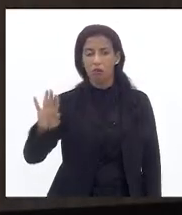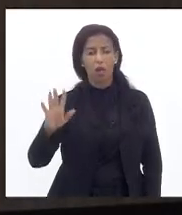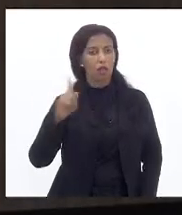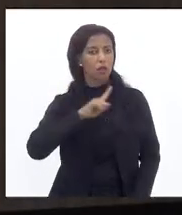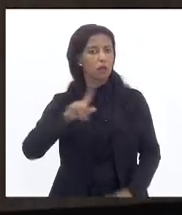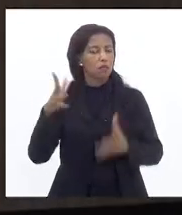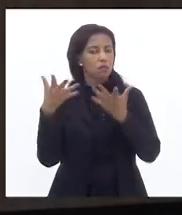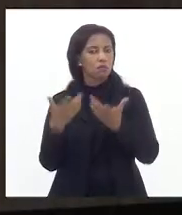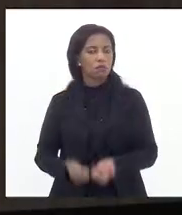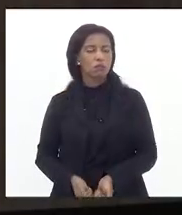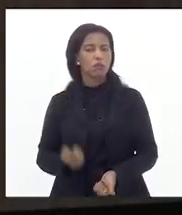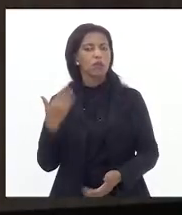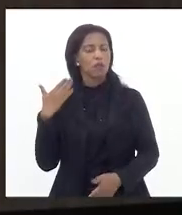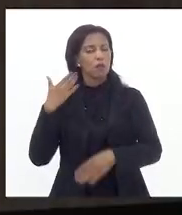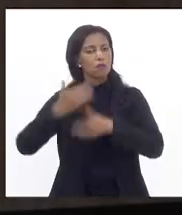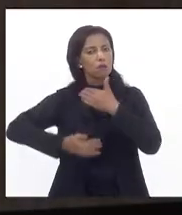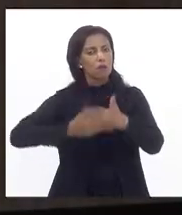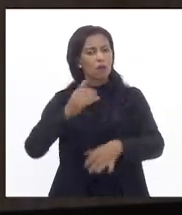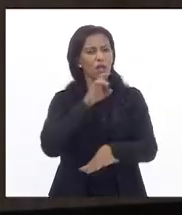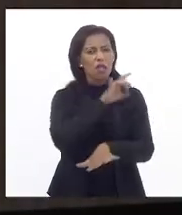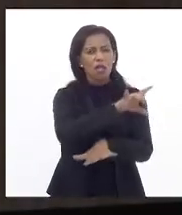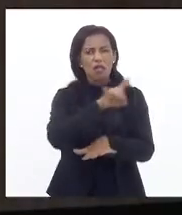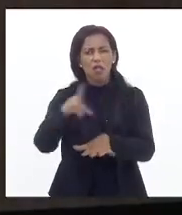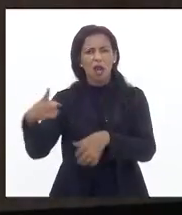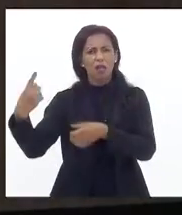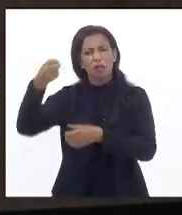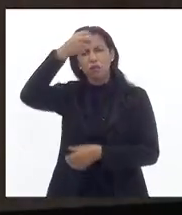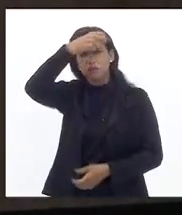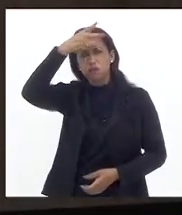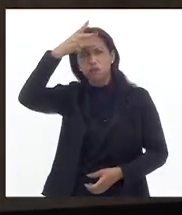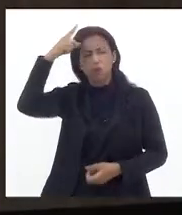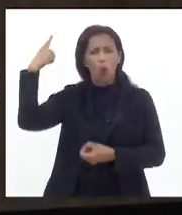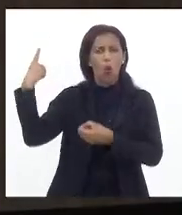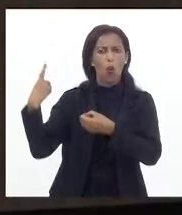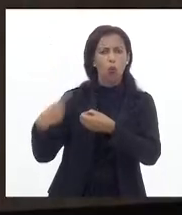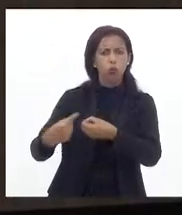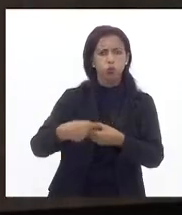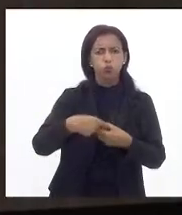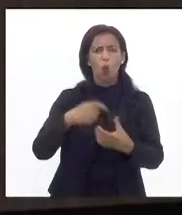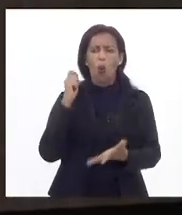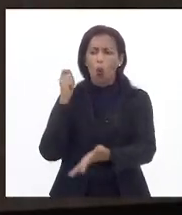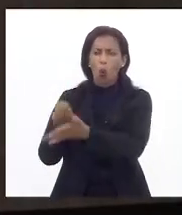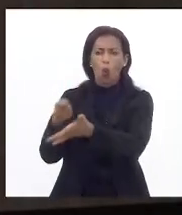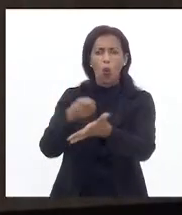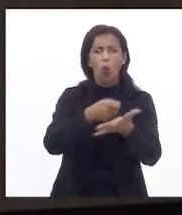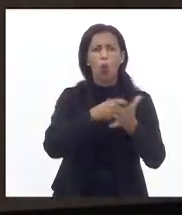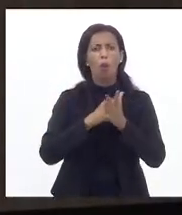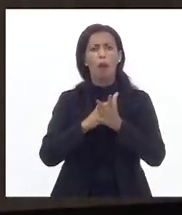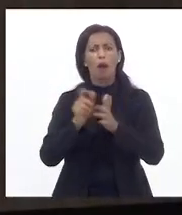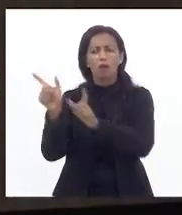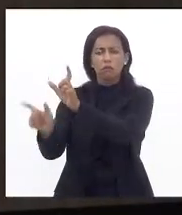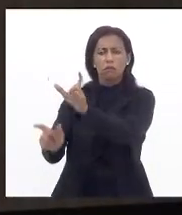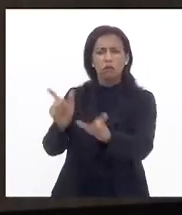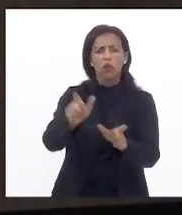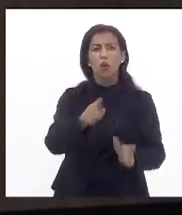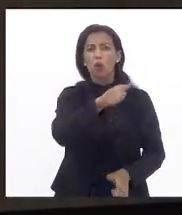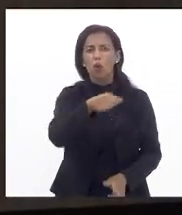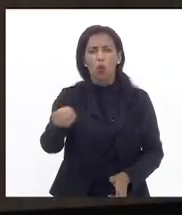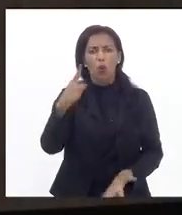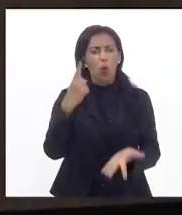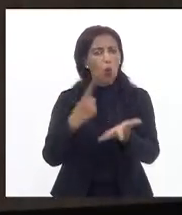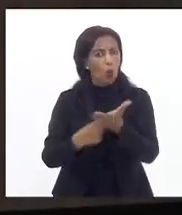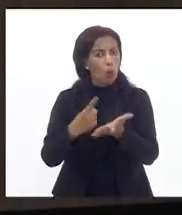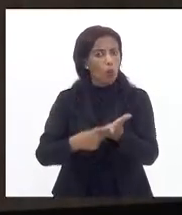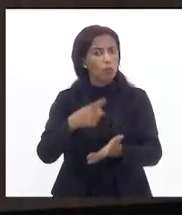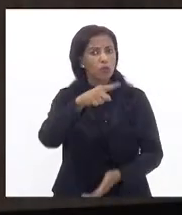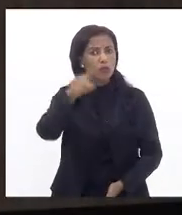aceitaremos iremos em cada município cobrar de cada eleitor o compromisso que vocês